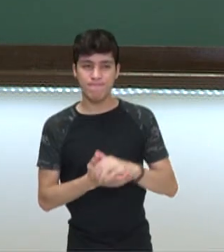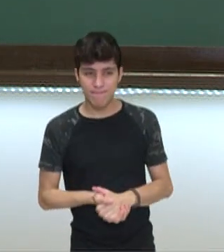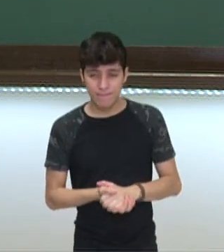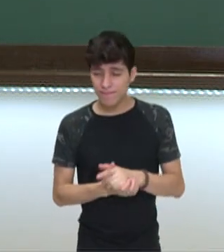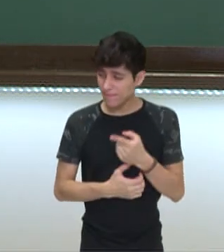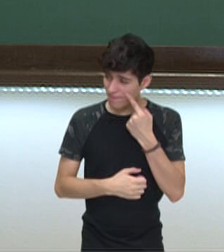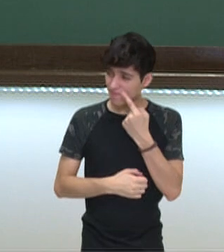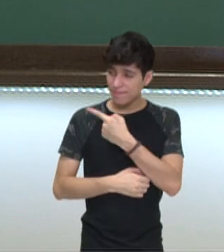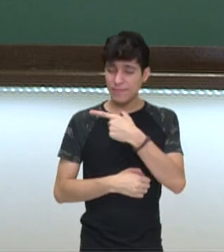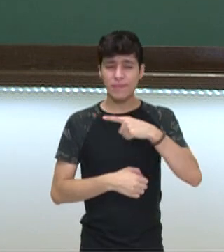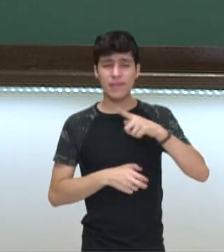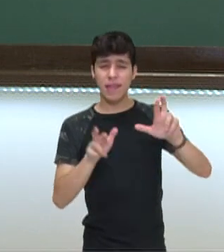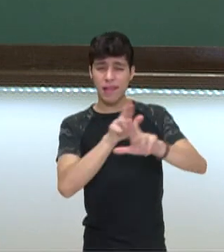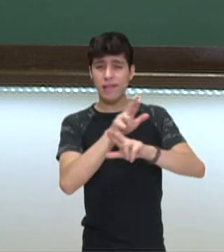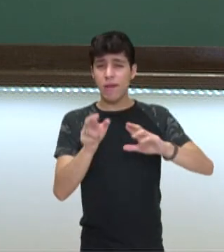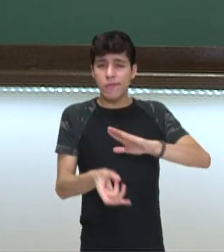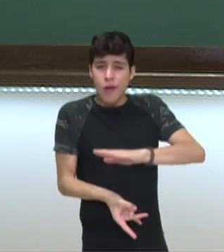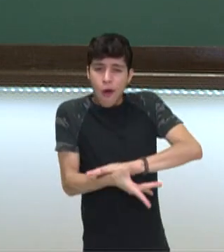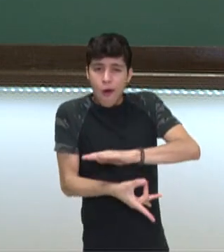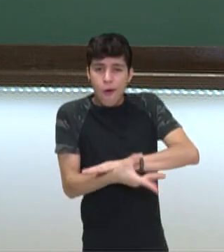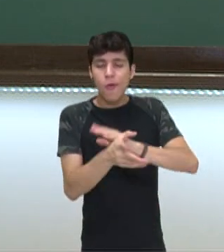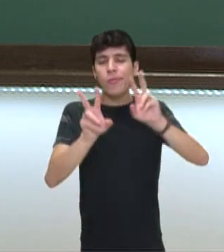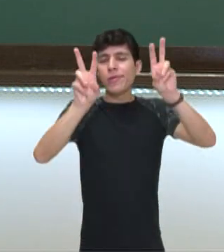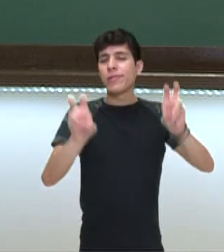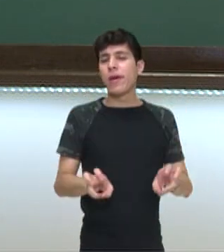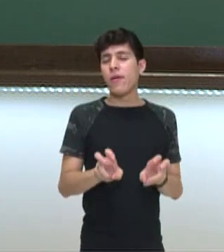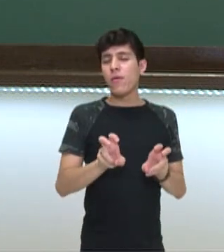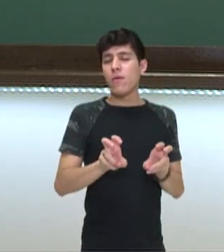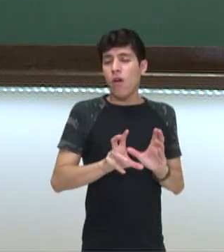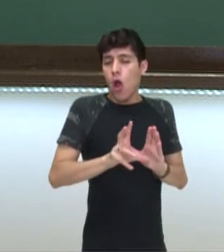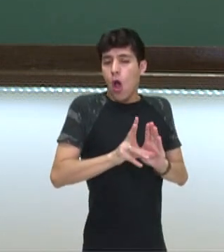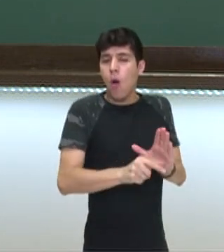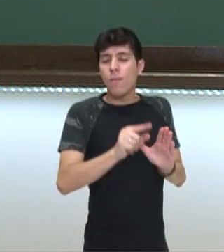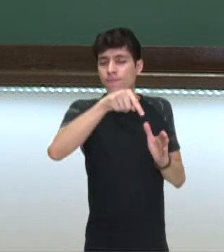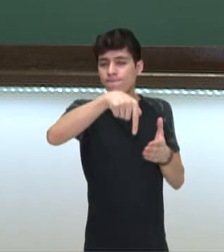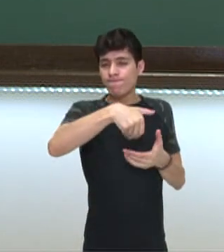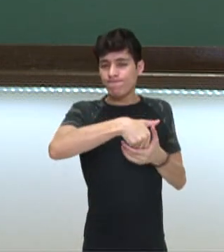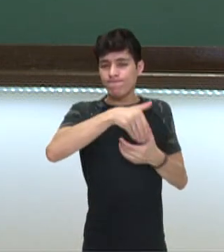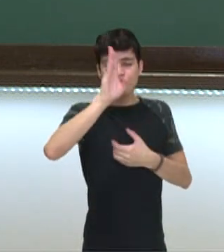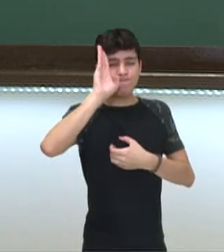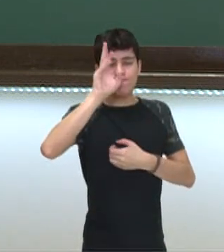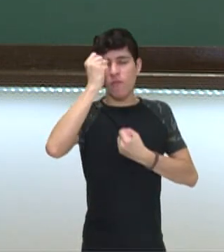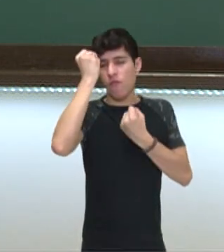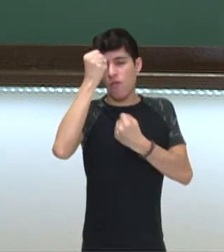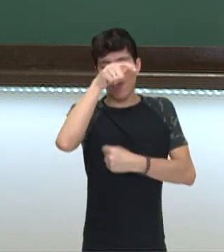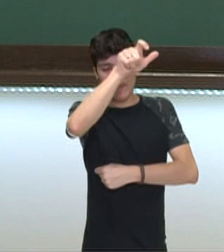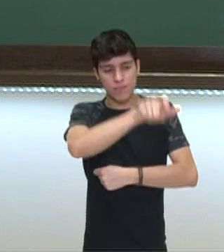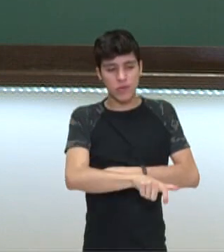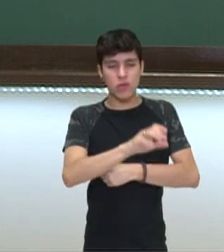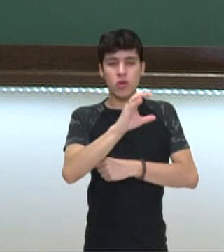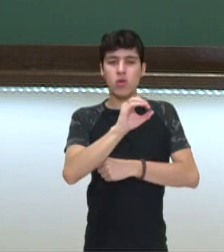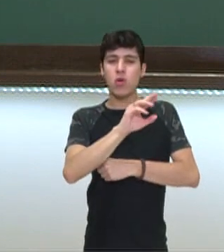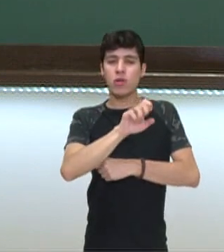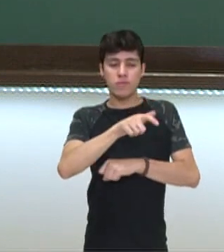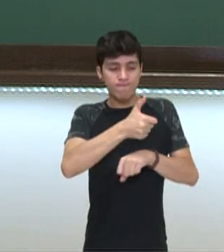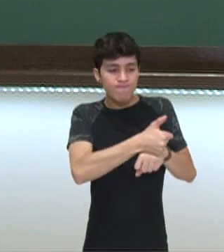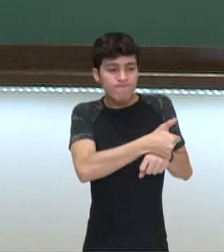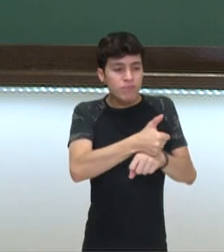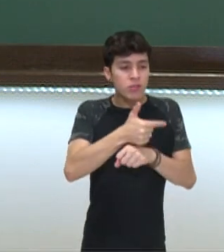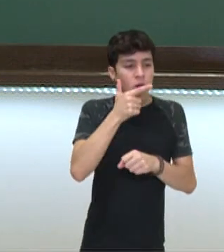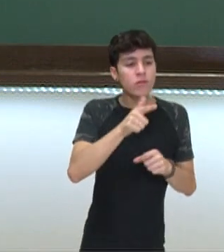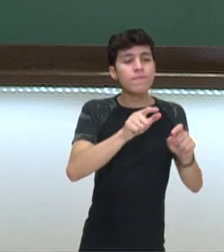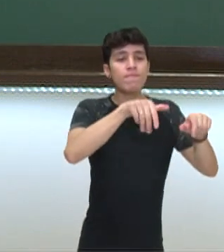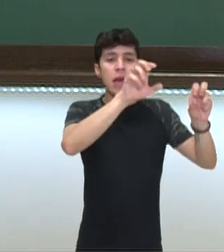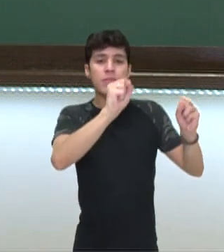Então você vai ter uma relação de corrupção eleitoral bastante forte principalmente por parte desse colônia que vão conseguir